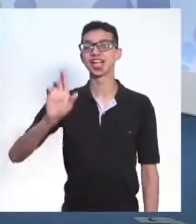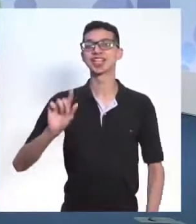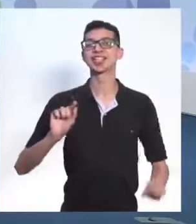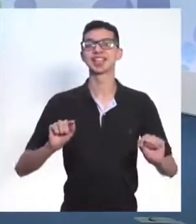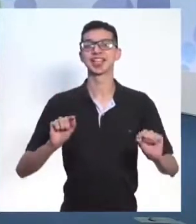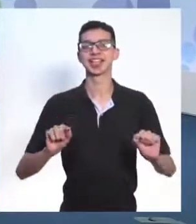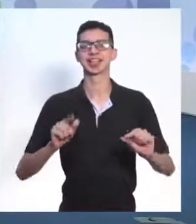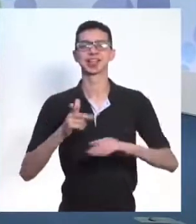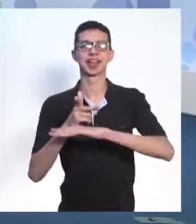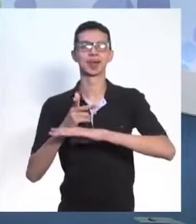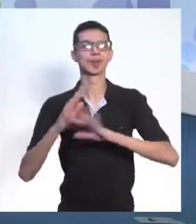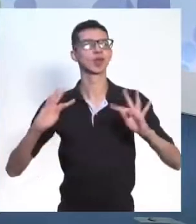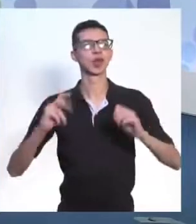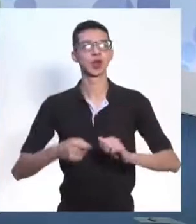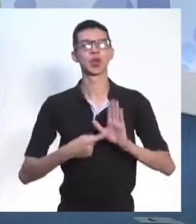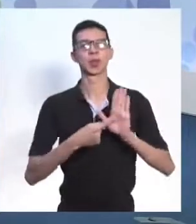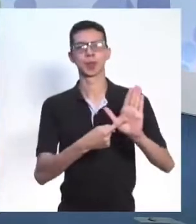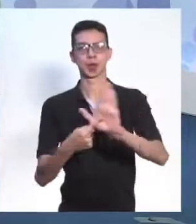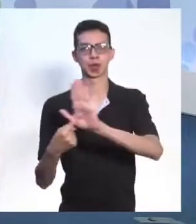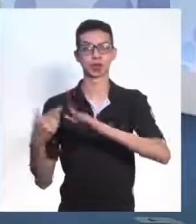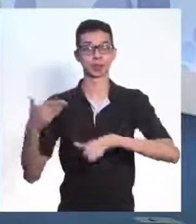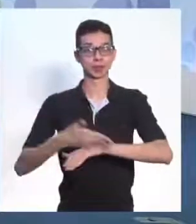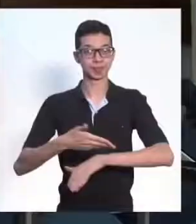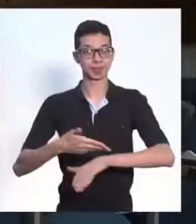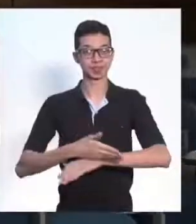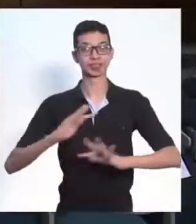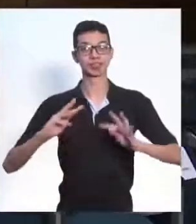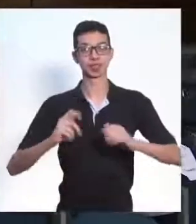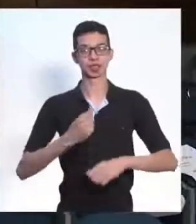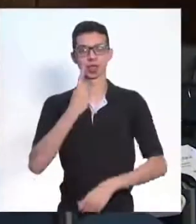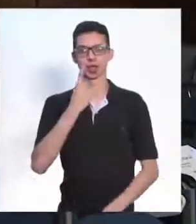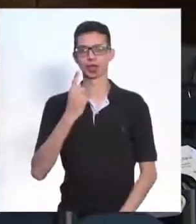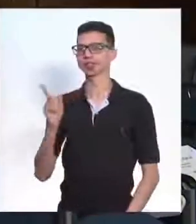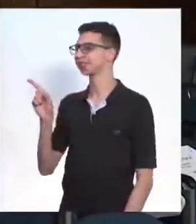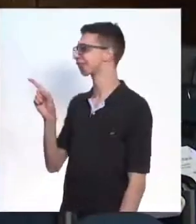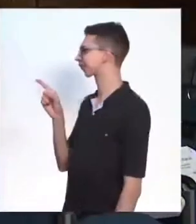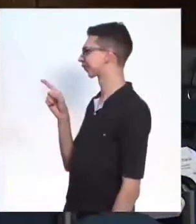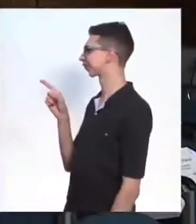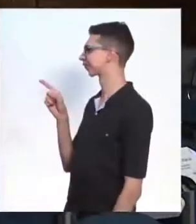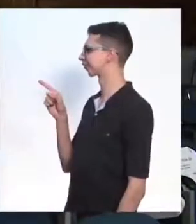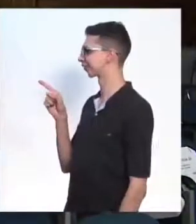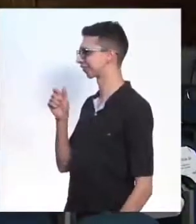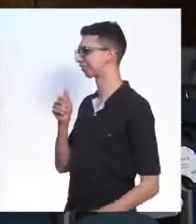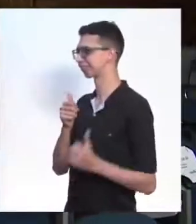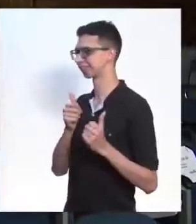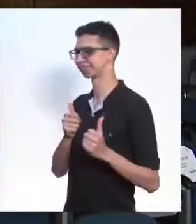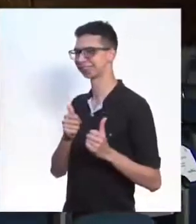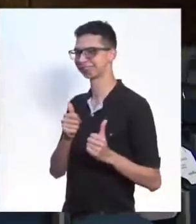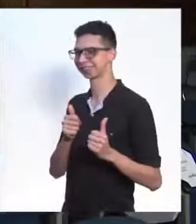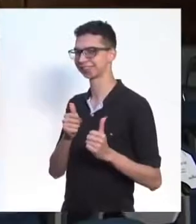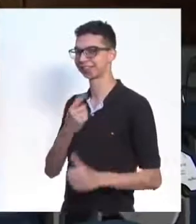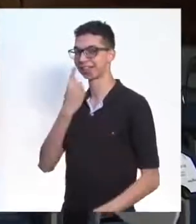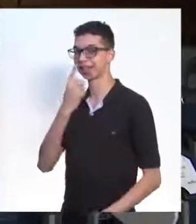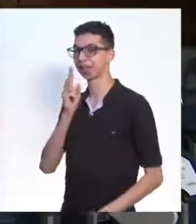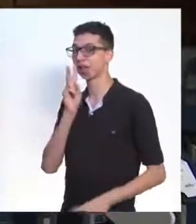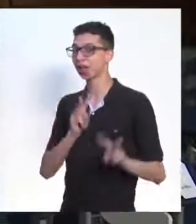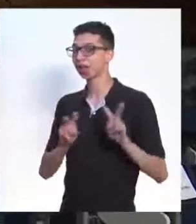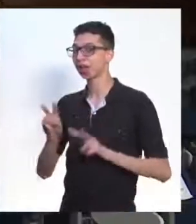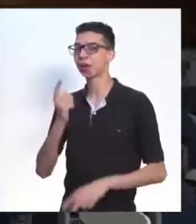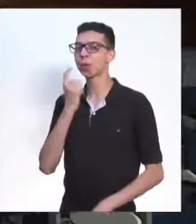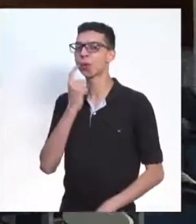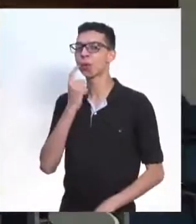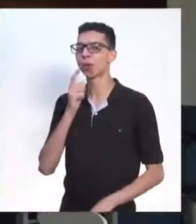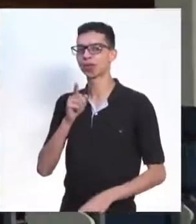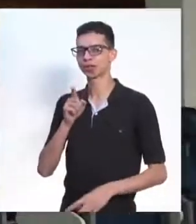os câmeras. Todo mundo participando. Isso, ó, por aqui. enquanto continua aí o jogo. Aê! Só de olho na bala de goma